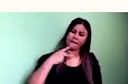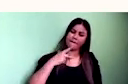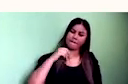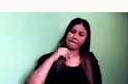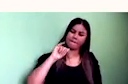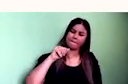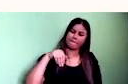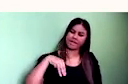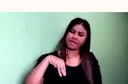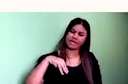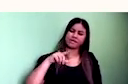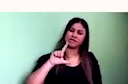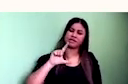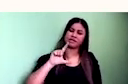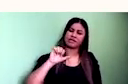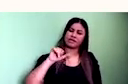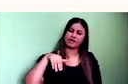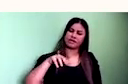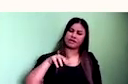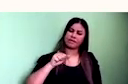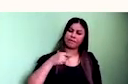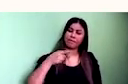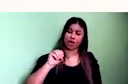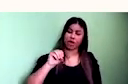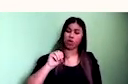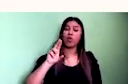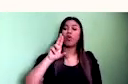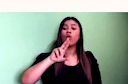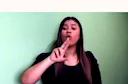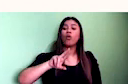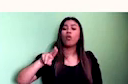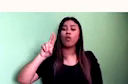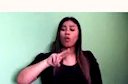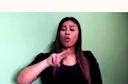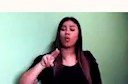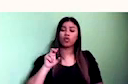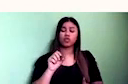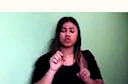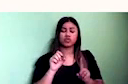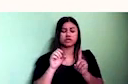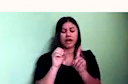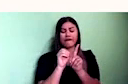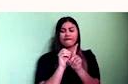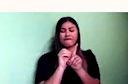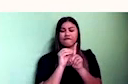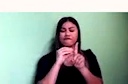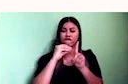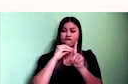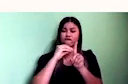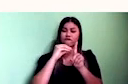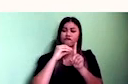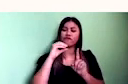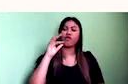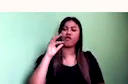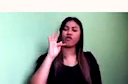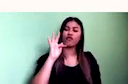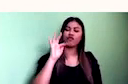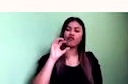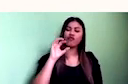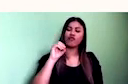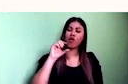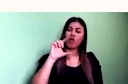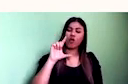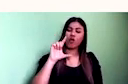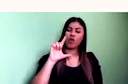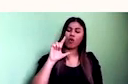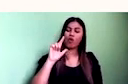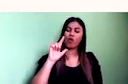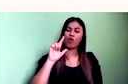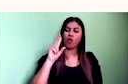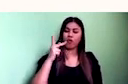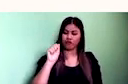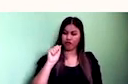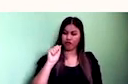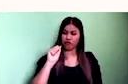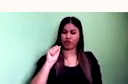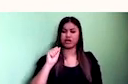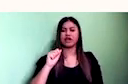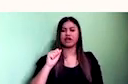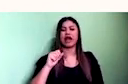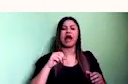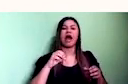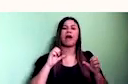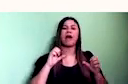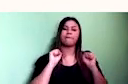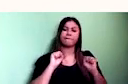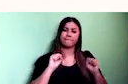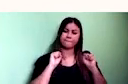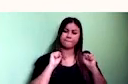folhas, é conhecido já, muito tradicional, né? Tá nervoso, ficou chateado, toma lá aquele chazinho de